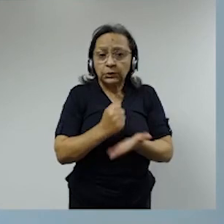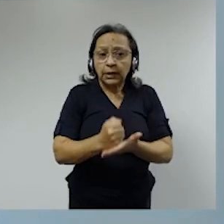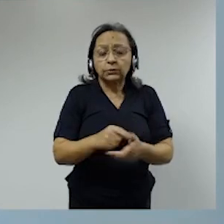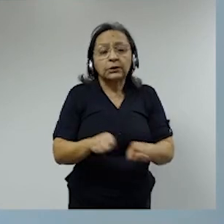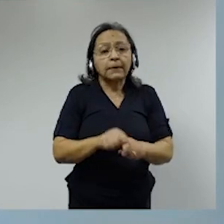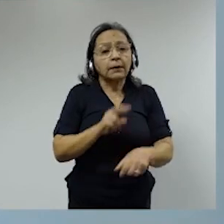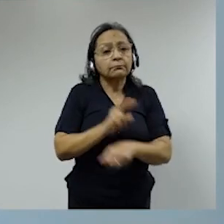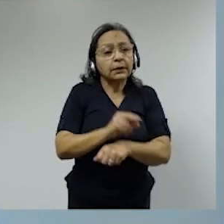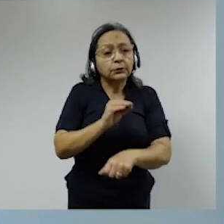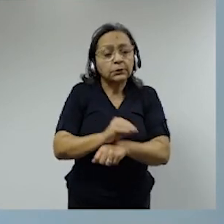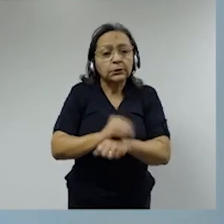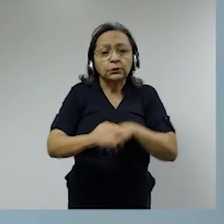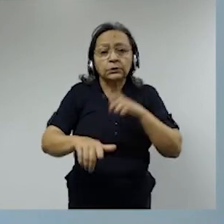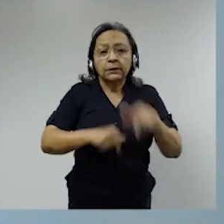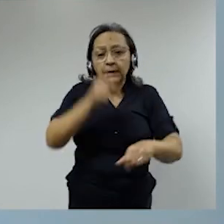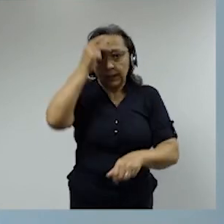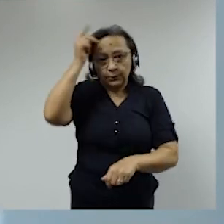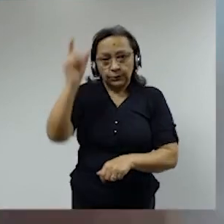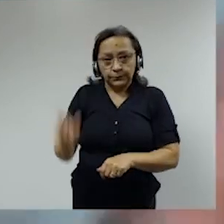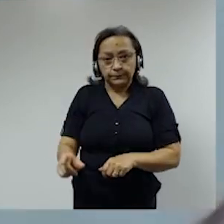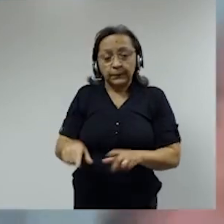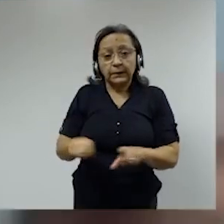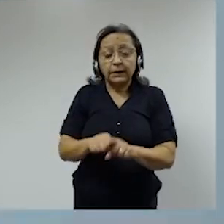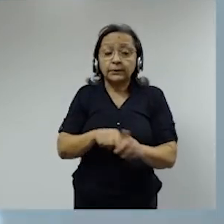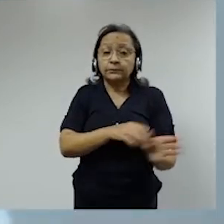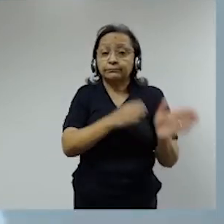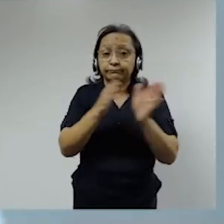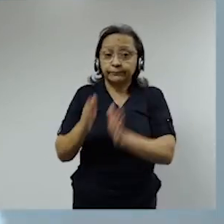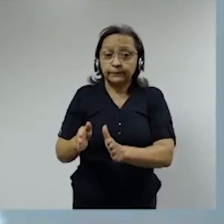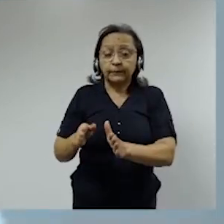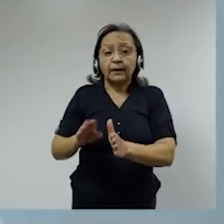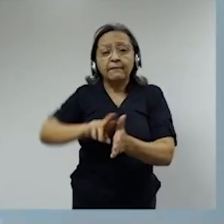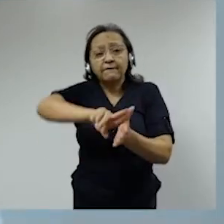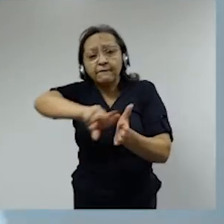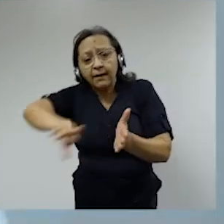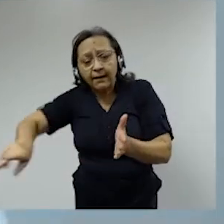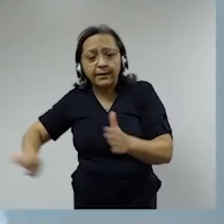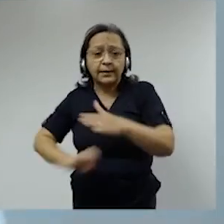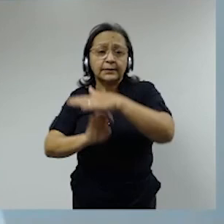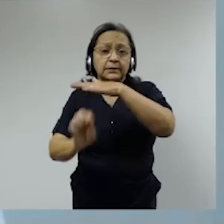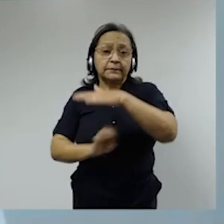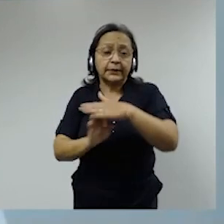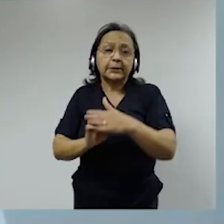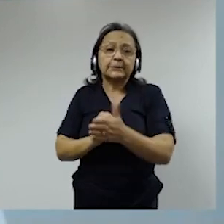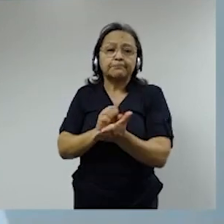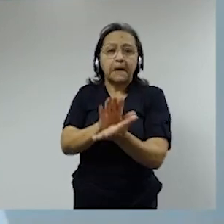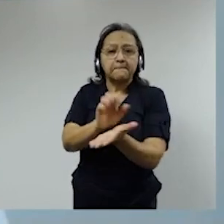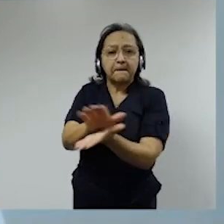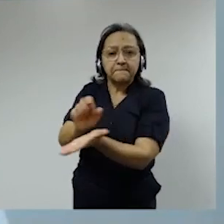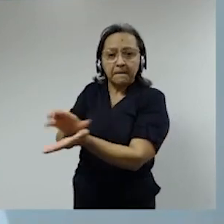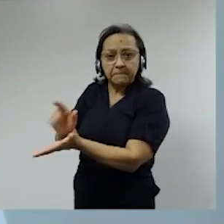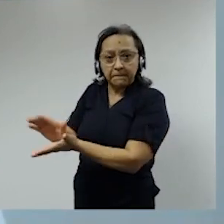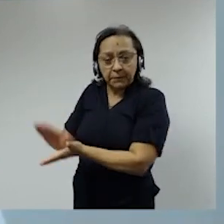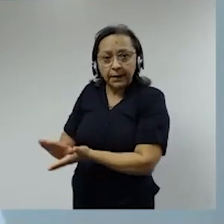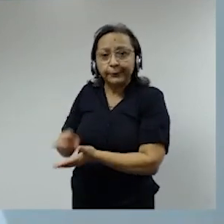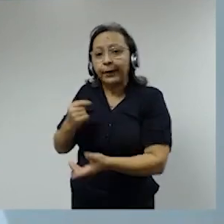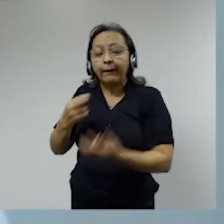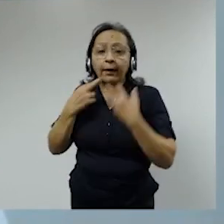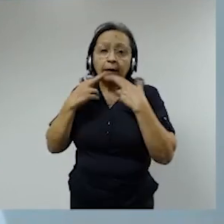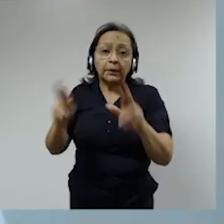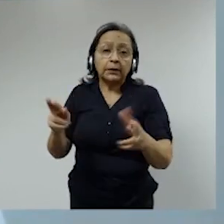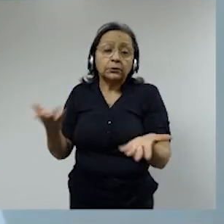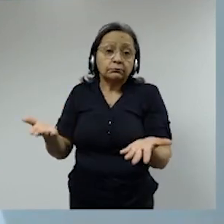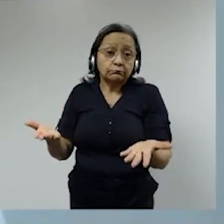a manutenção dos trabalhadores. E, de outro lado, várias empresas despediram trabalhadores alegando fato